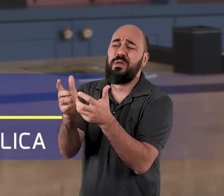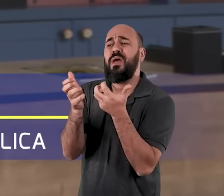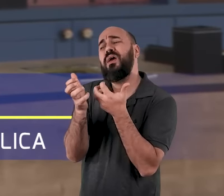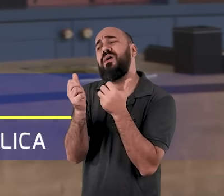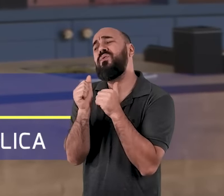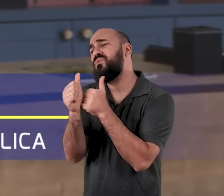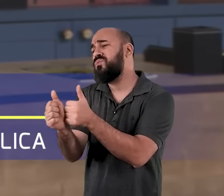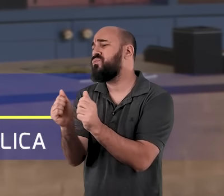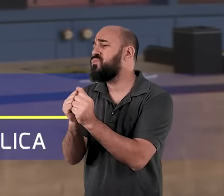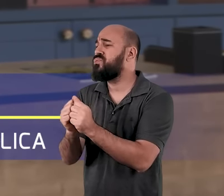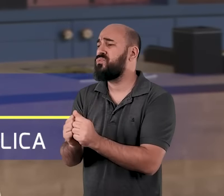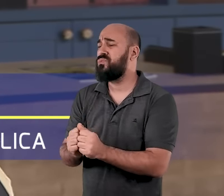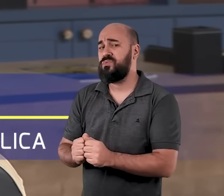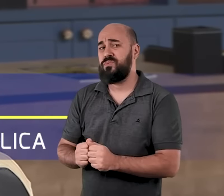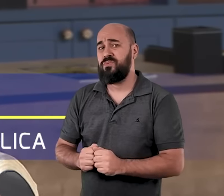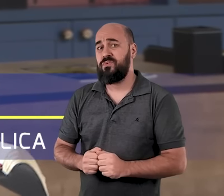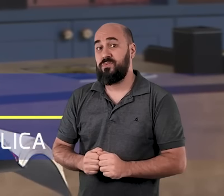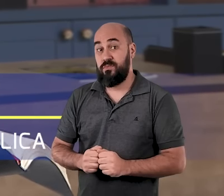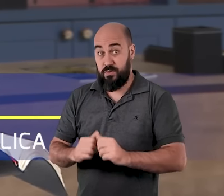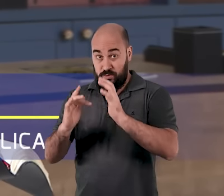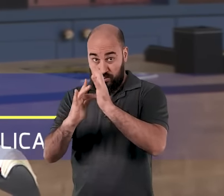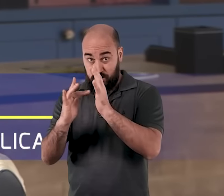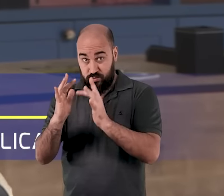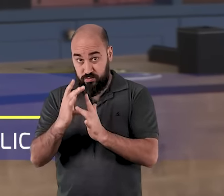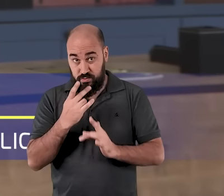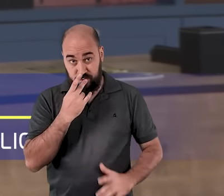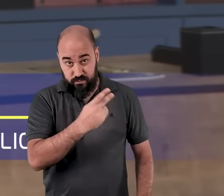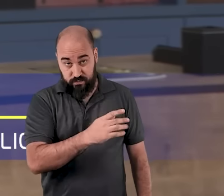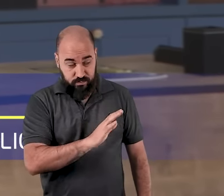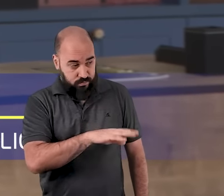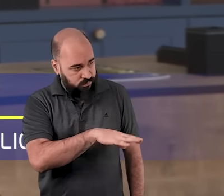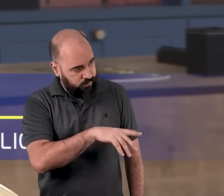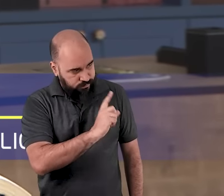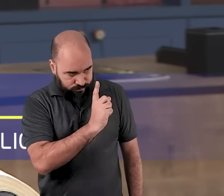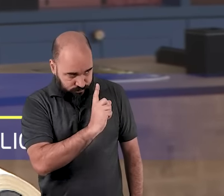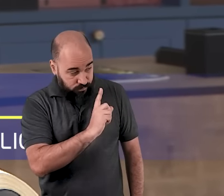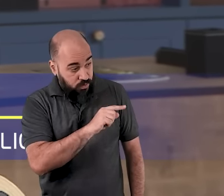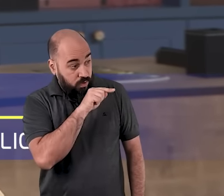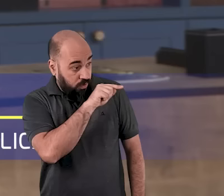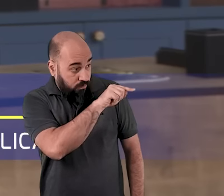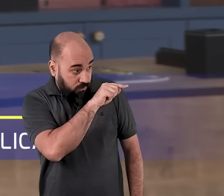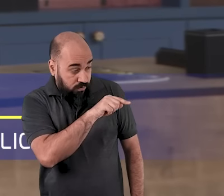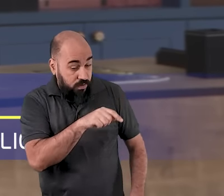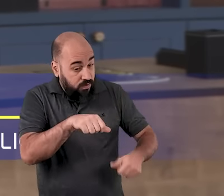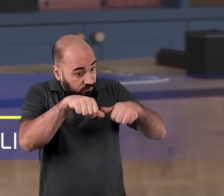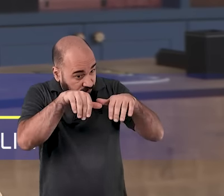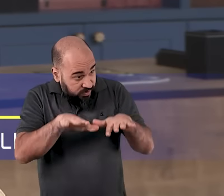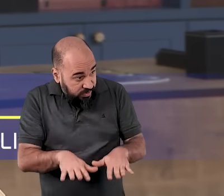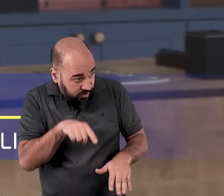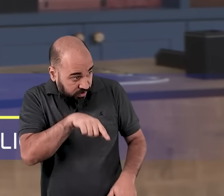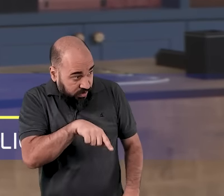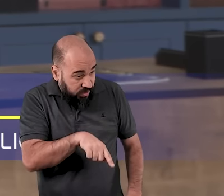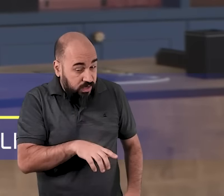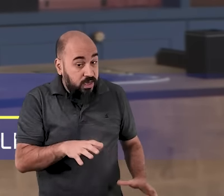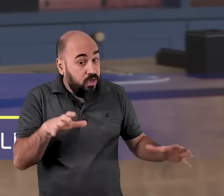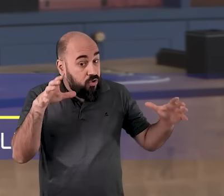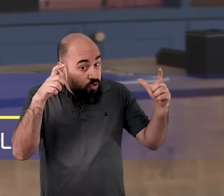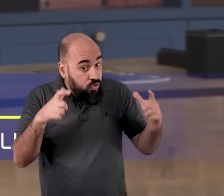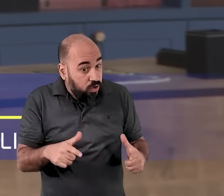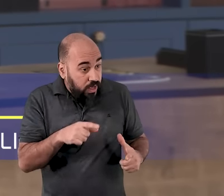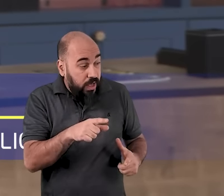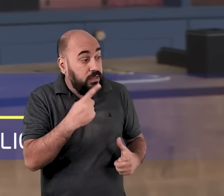deixasse ficar com ele. Mas aí Jesus disse para o moço, não, você deve vá para a cidade e testemunhe para